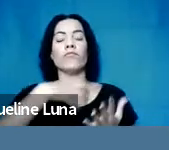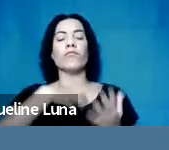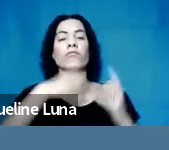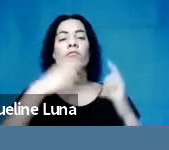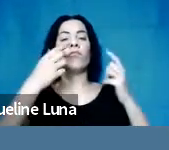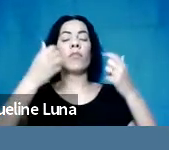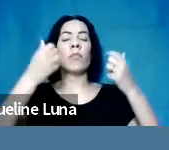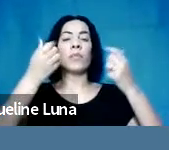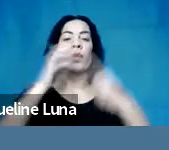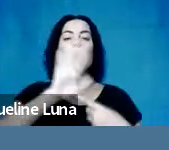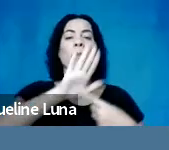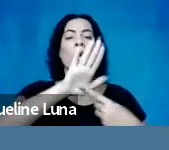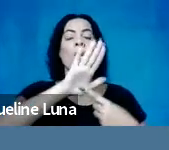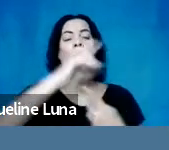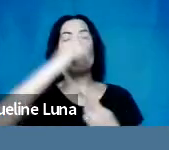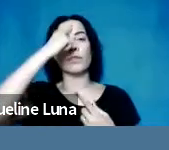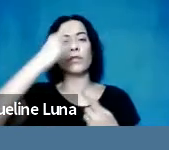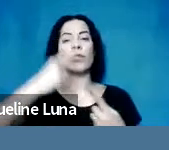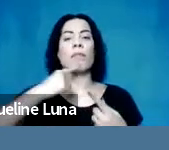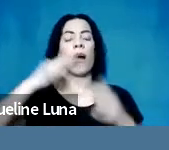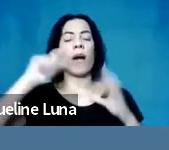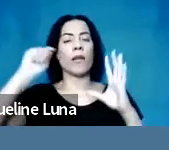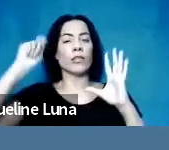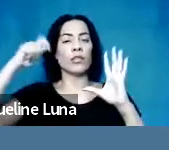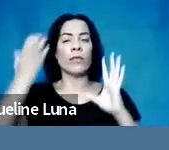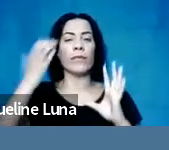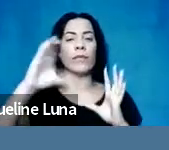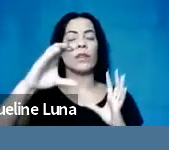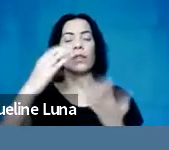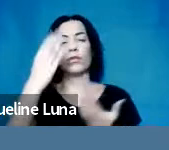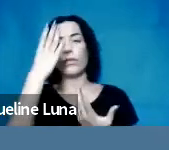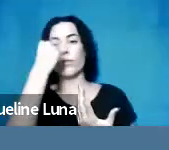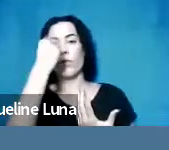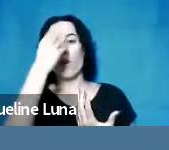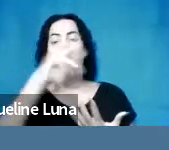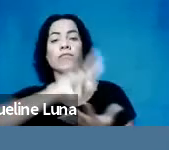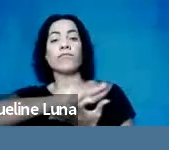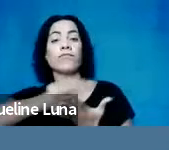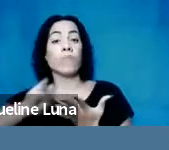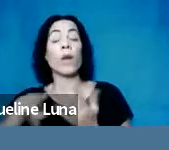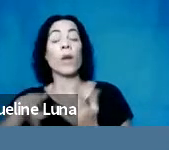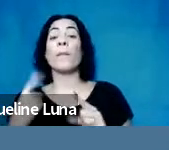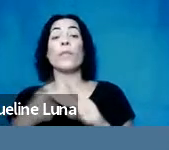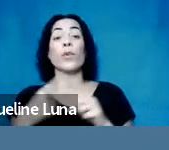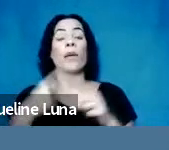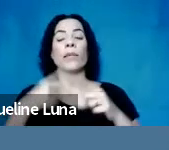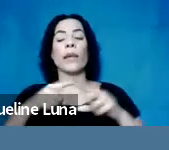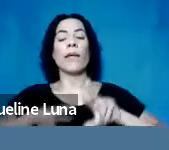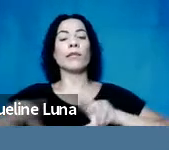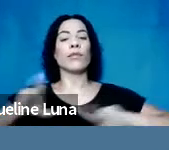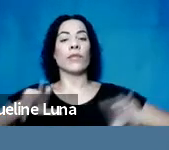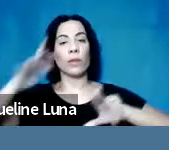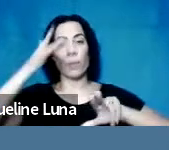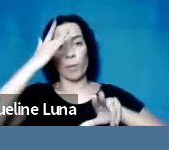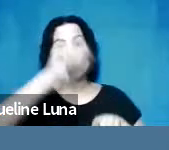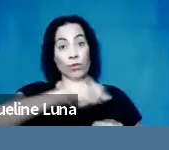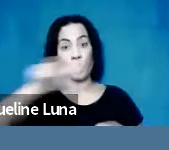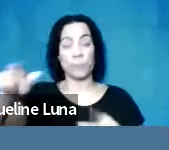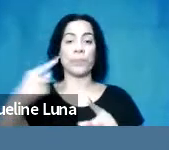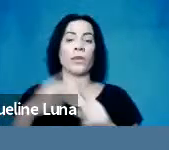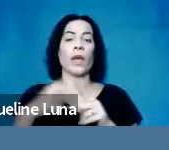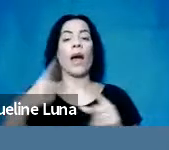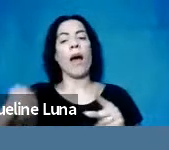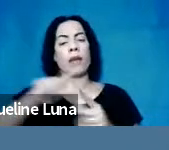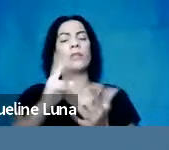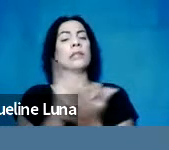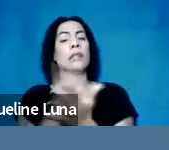de imagem, vídeo, fotografia, para diferentes públicos. Ao mesmo tempo que a gente fazia aquelas